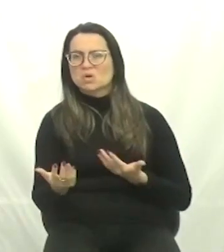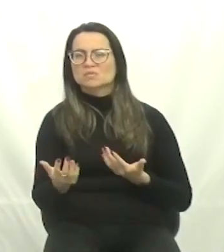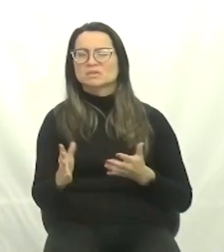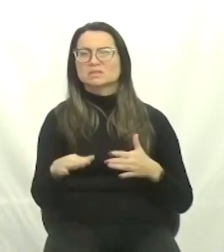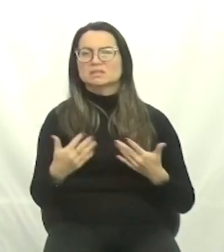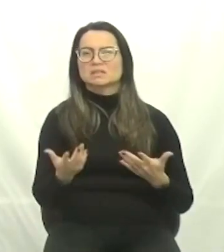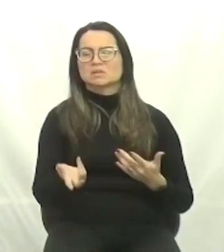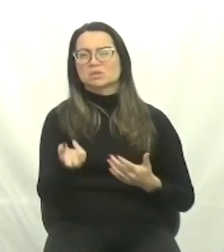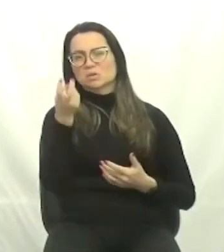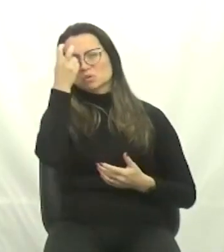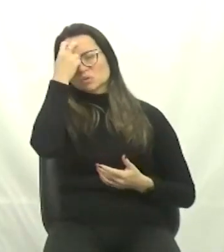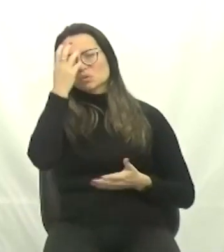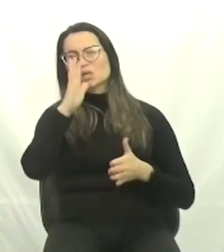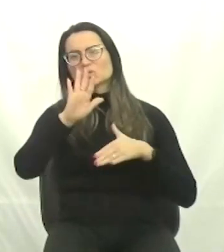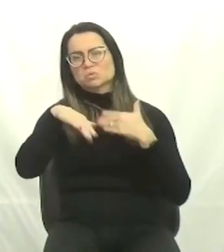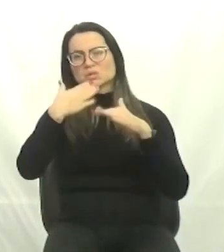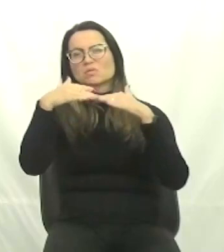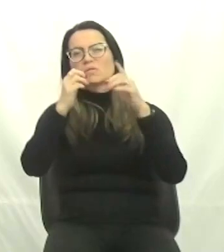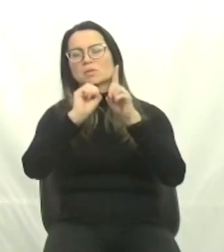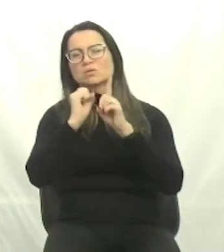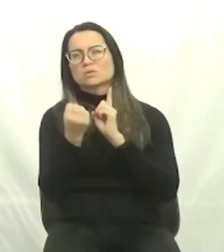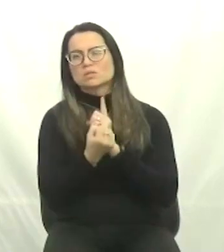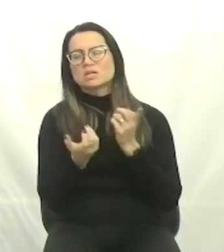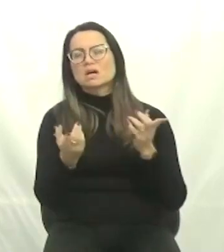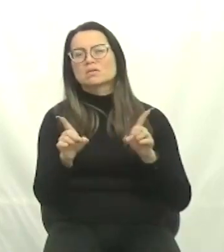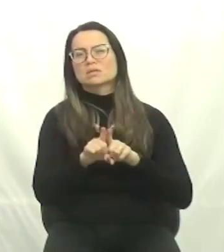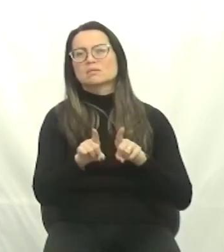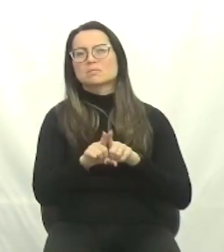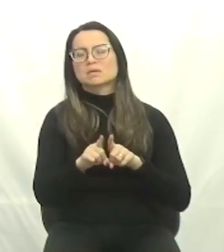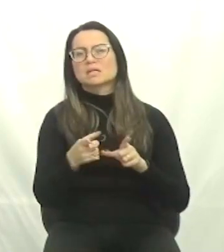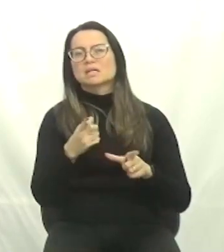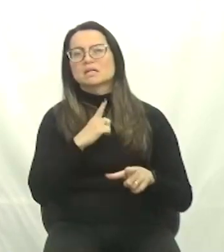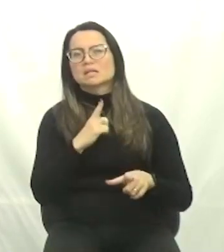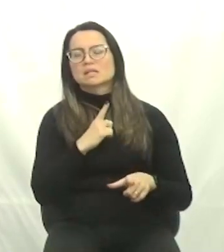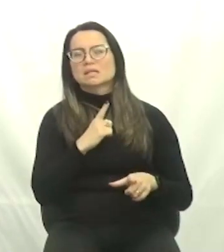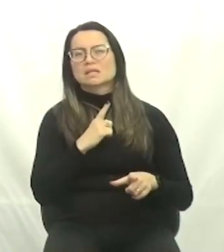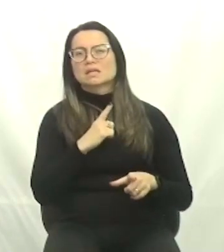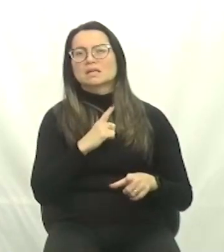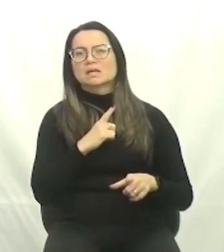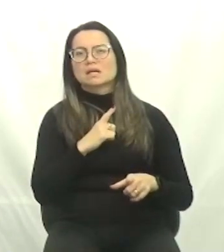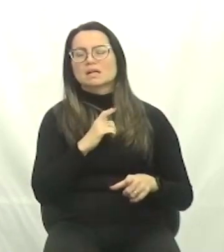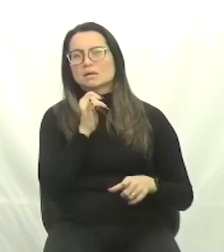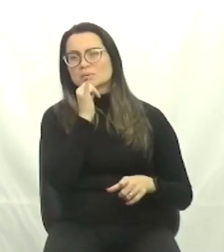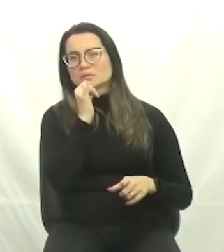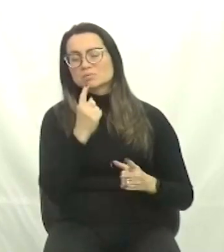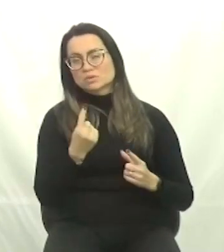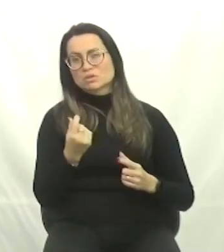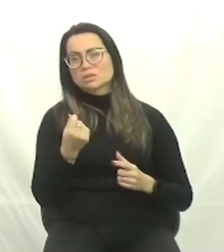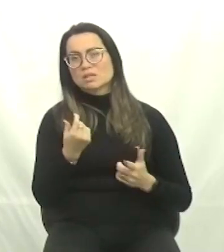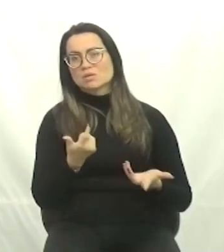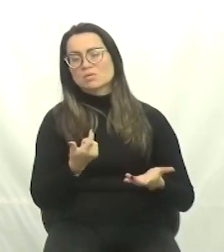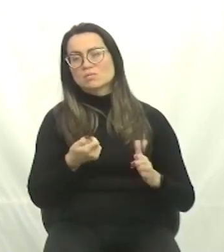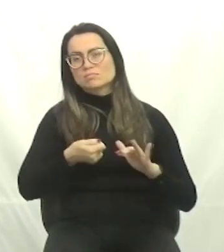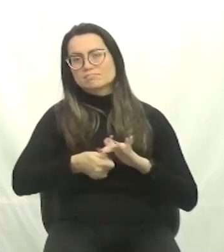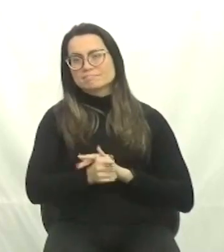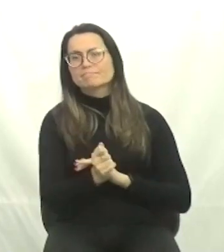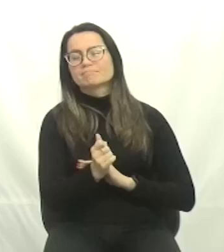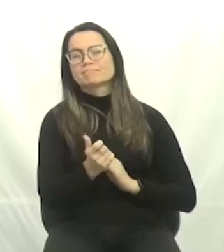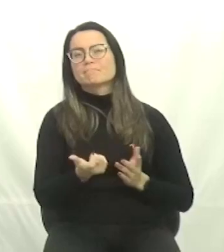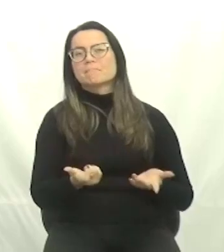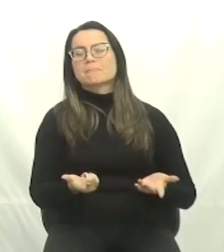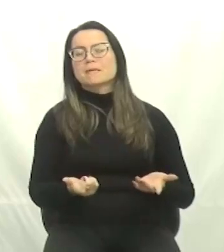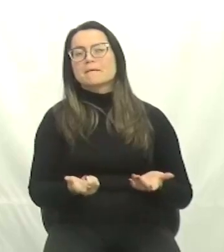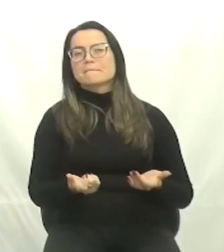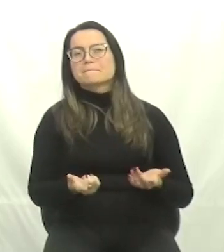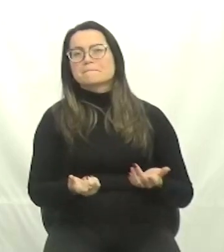o da cultura, do desenvolvimento social, tem disposição para levar recursos para os municípios. Então, eu faço esse